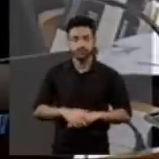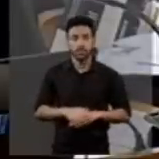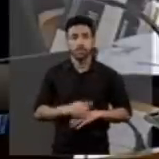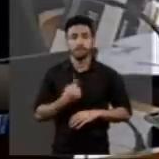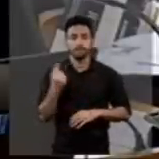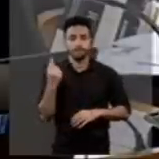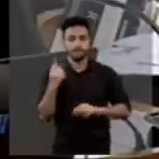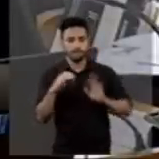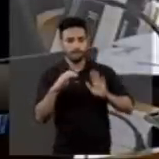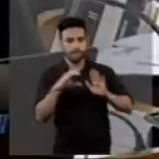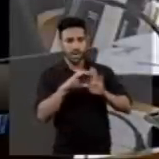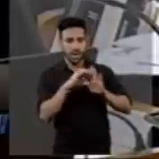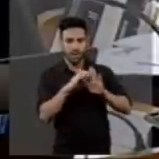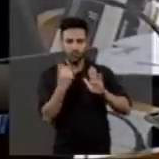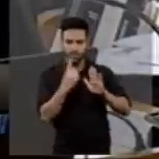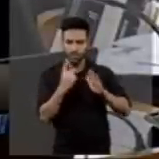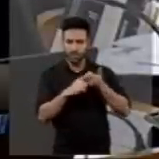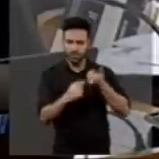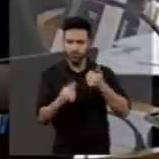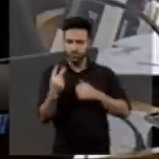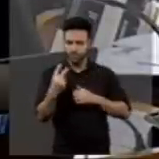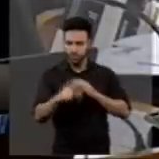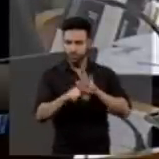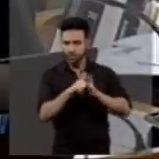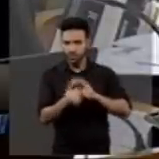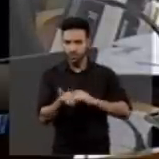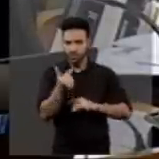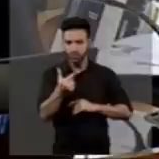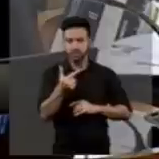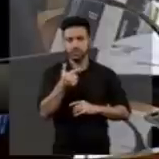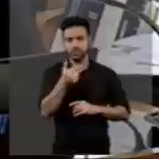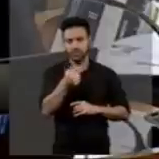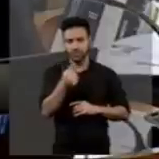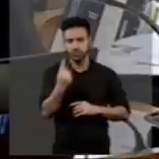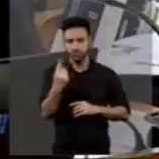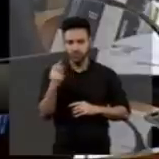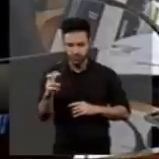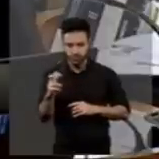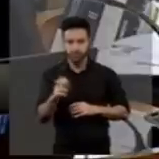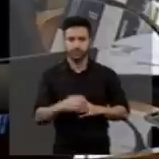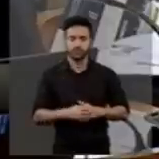nova redação, parágrafo 1º do artigo 2º da Lei 12.715,